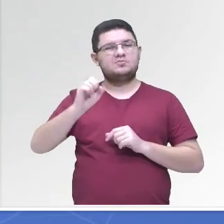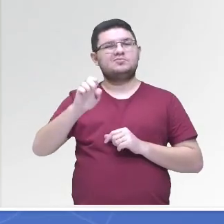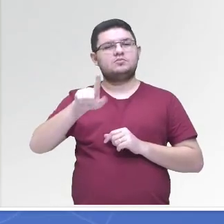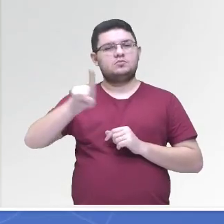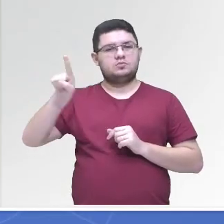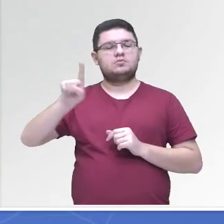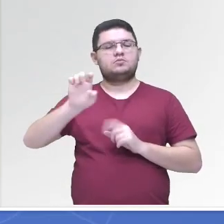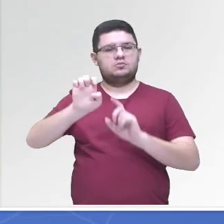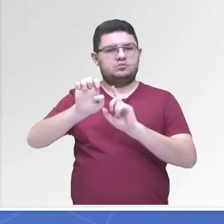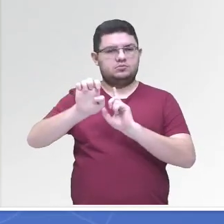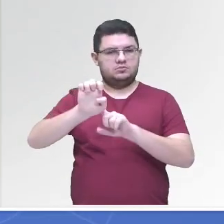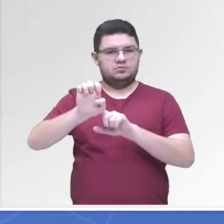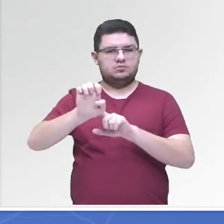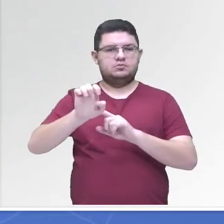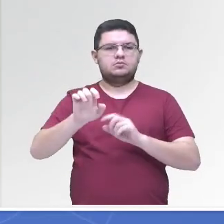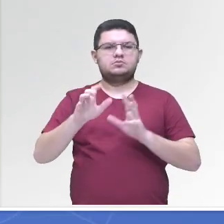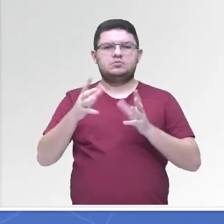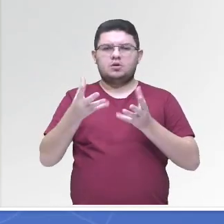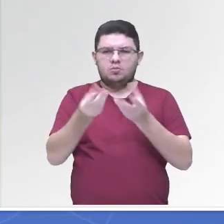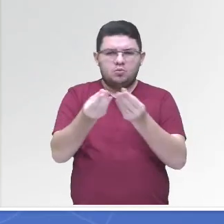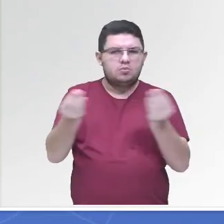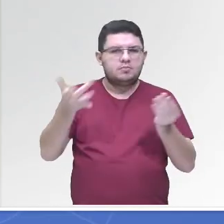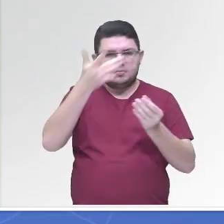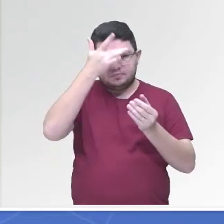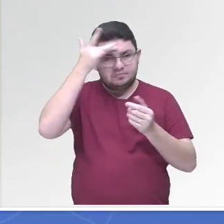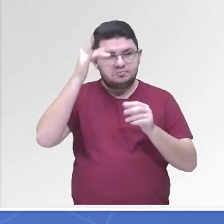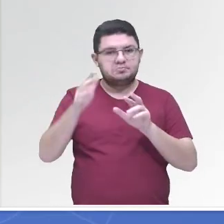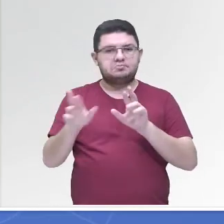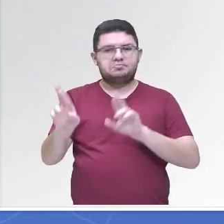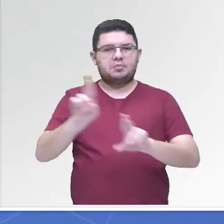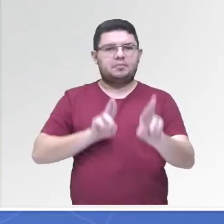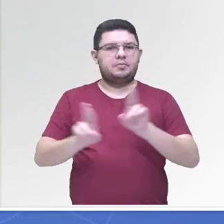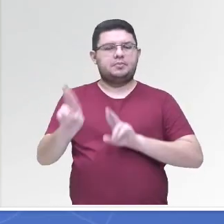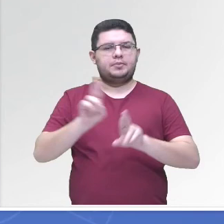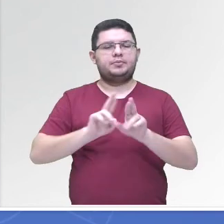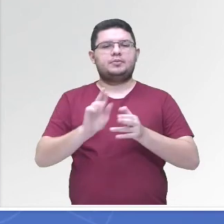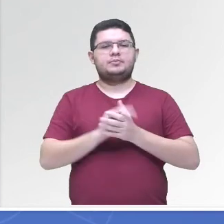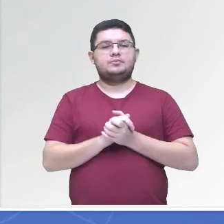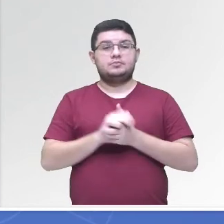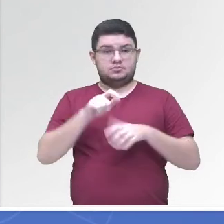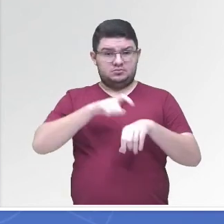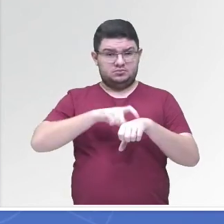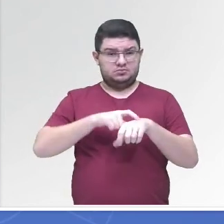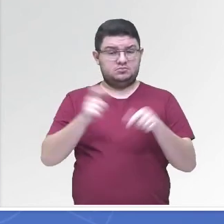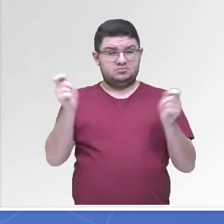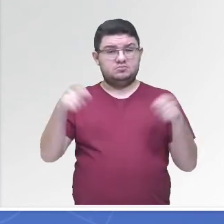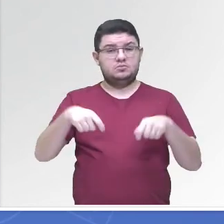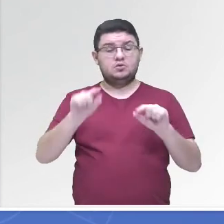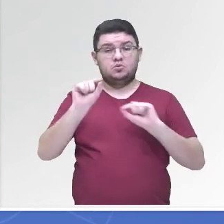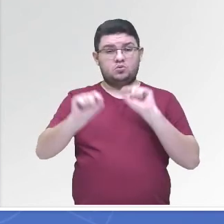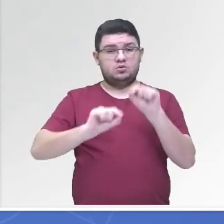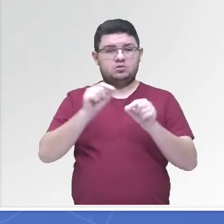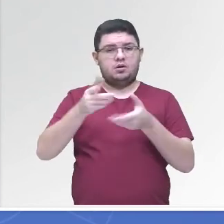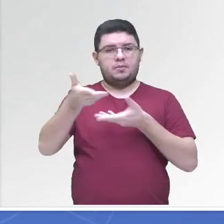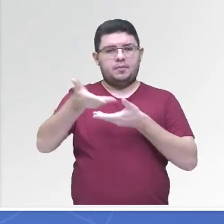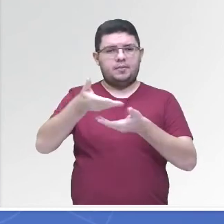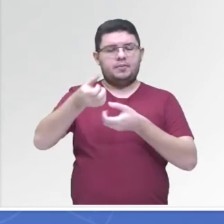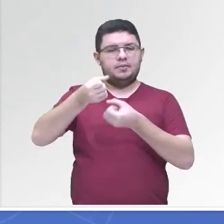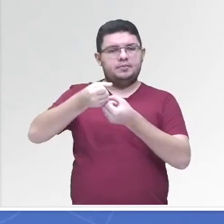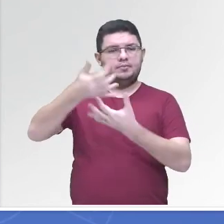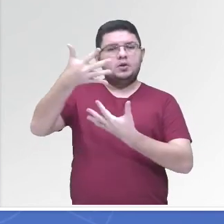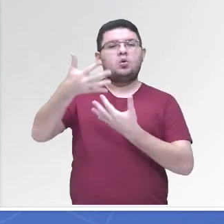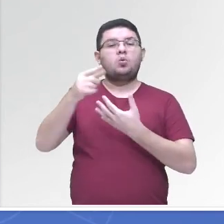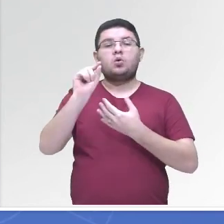a letra E. Olha, bastante gente respondendo as questões da dinâmica. Bora, gente, ainda dá tempo de interagir, ainda dá tempo de colocar